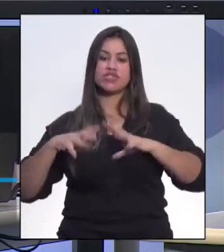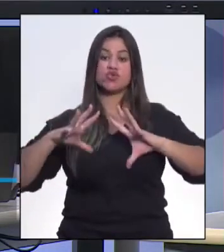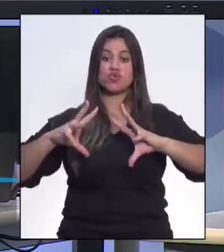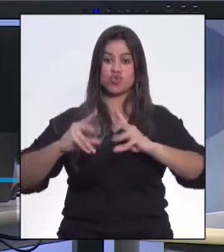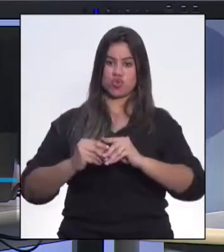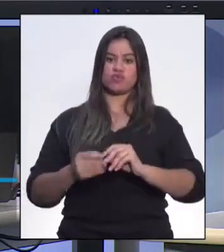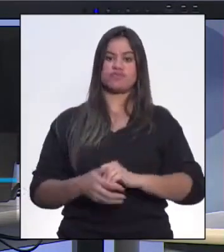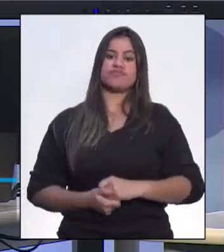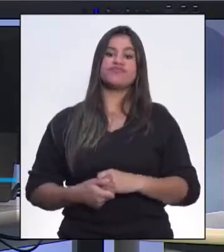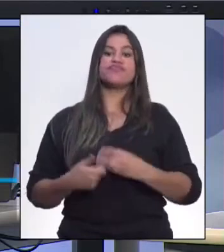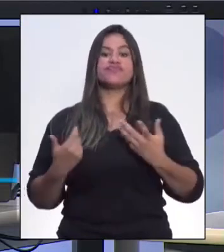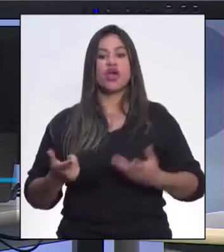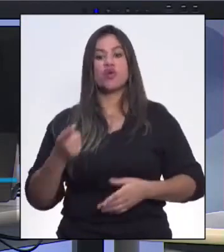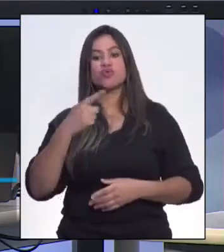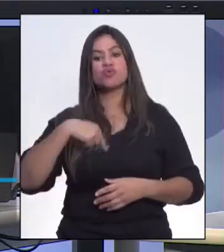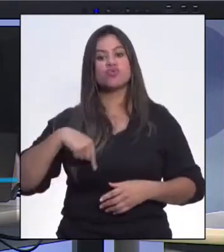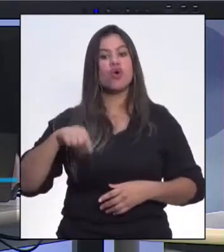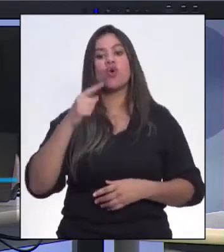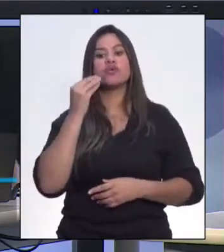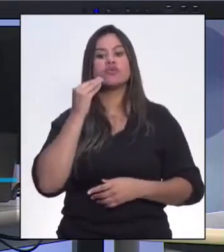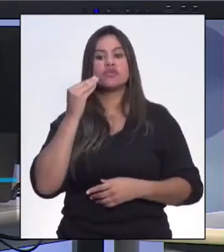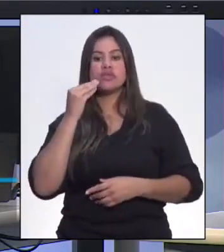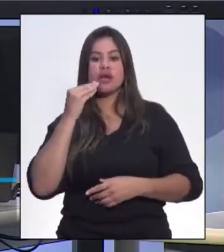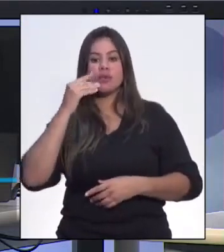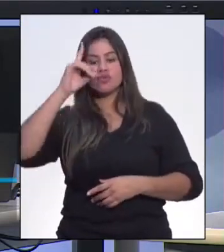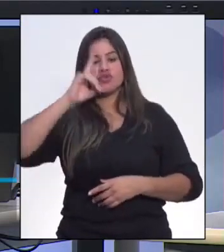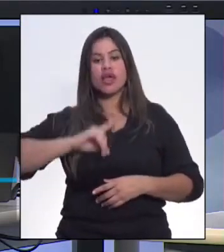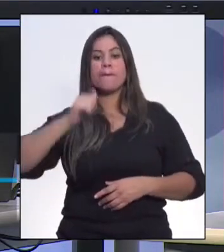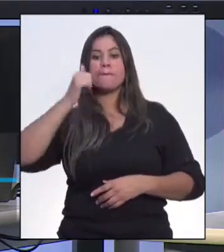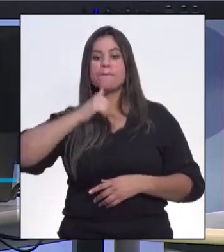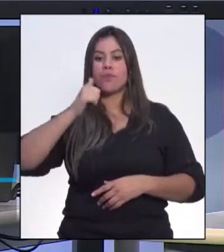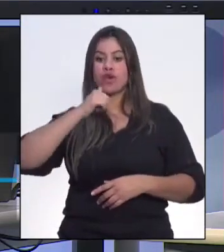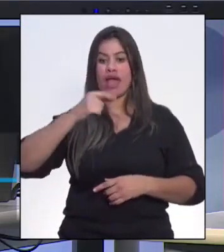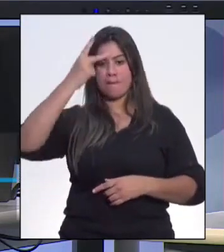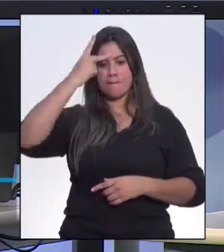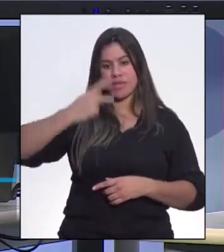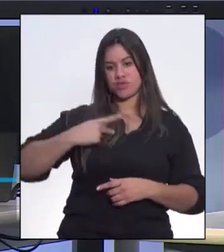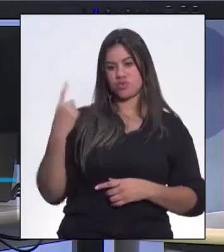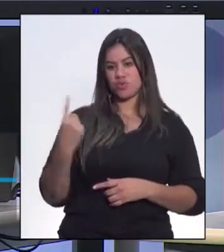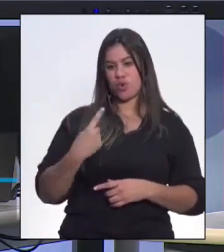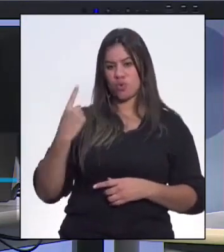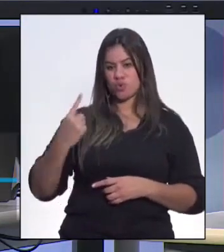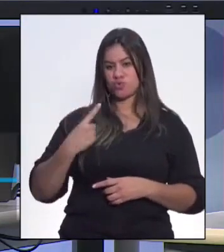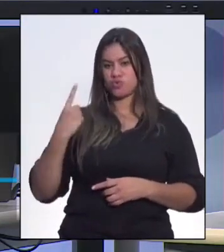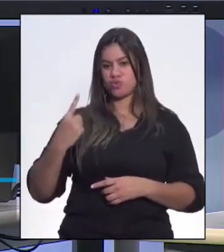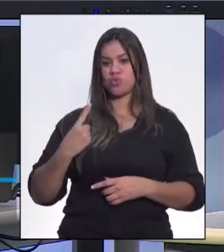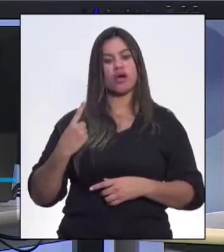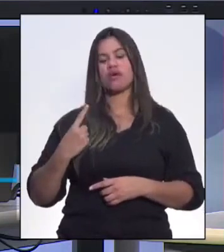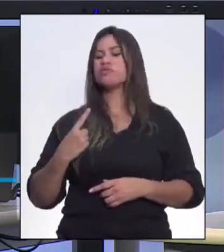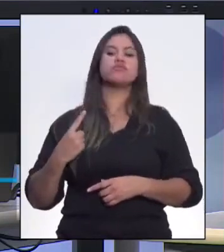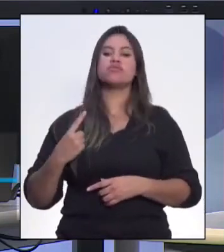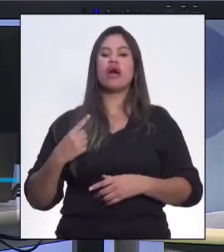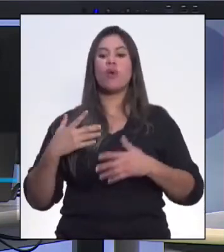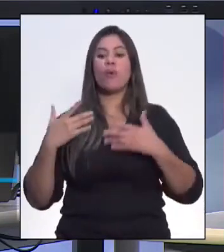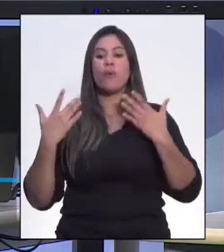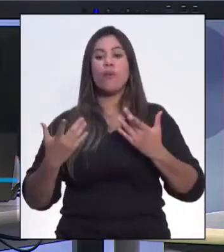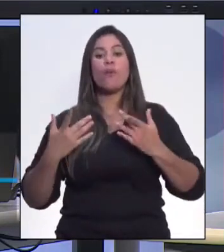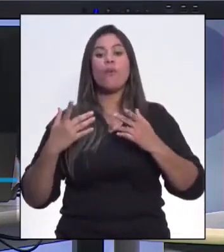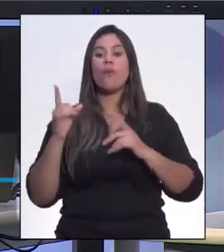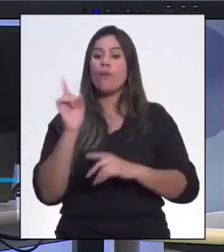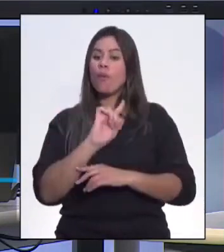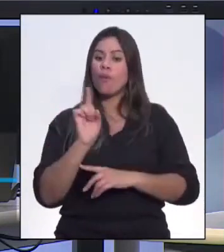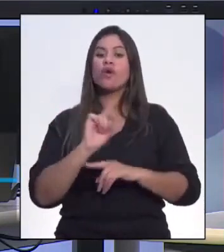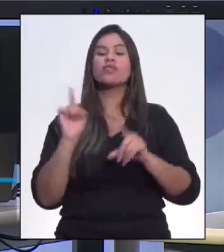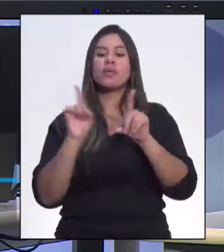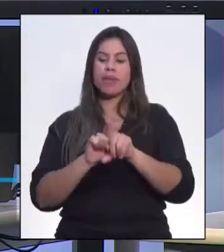Né? Então, quando nós garantimos um direito para uma mulher, nós não estamos garantindo diretamente, são para as mulheres, mas os homens